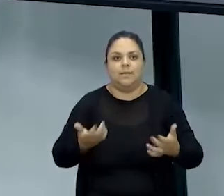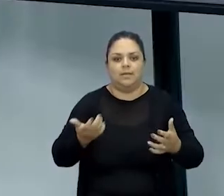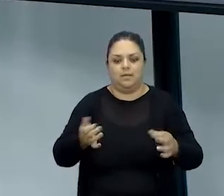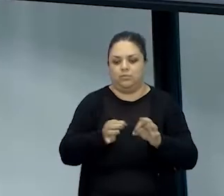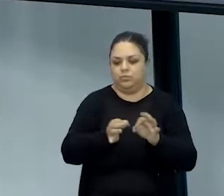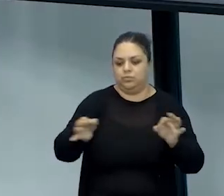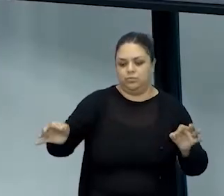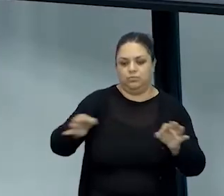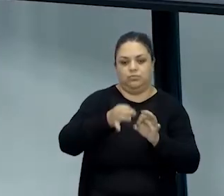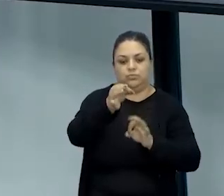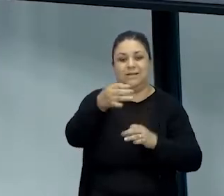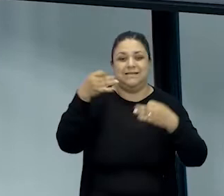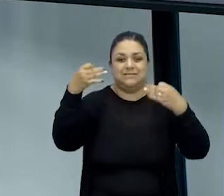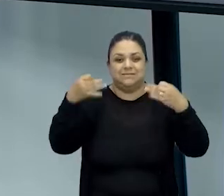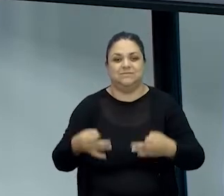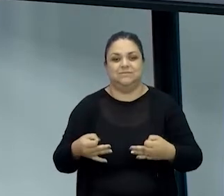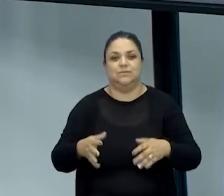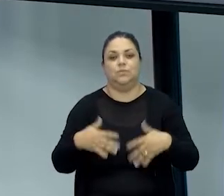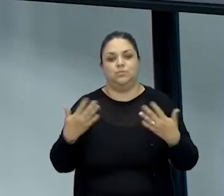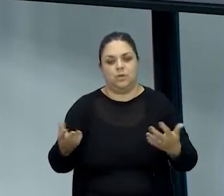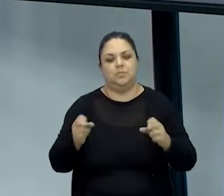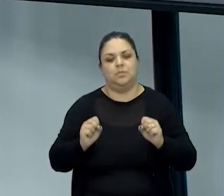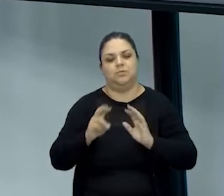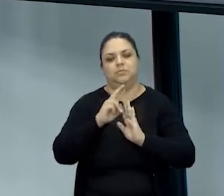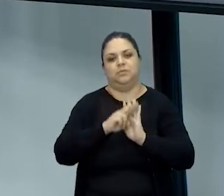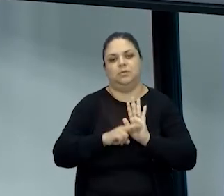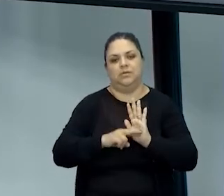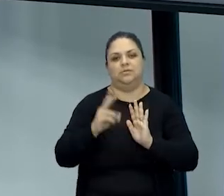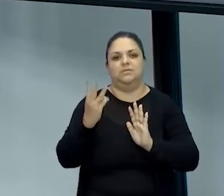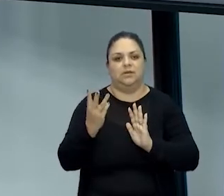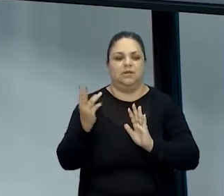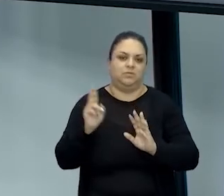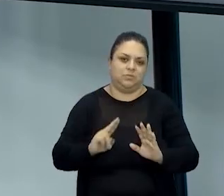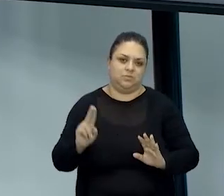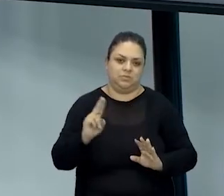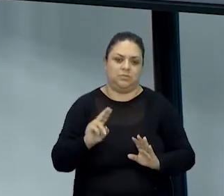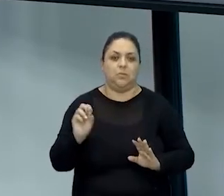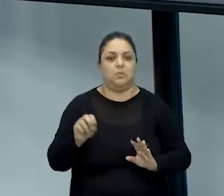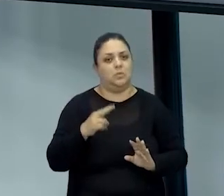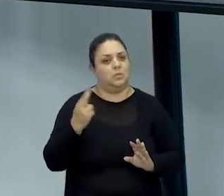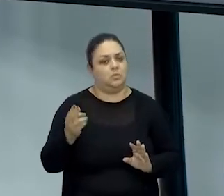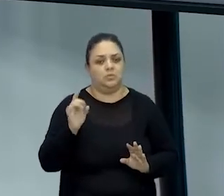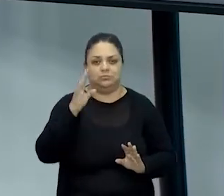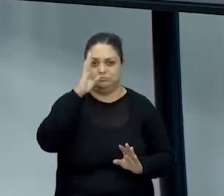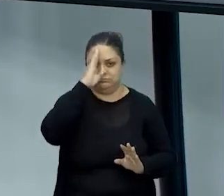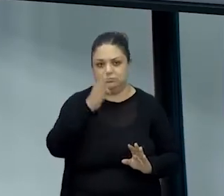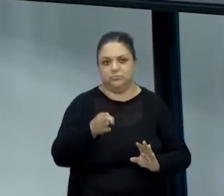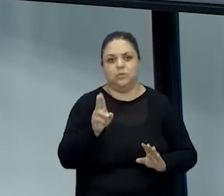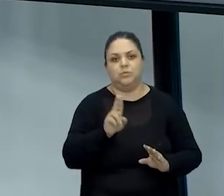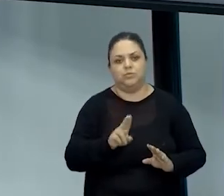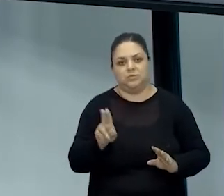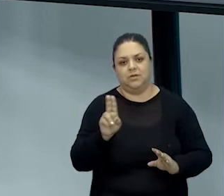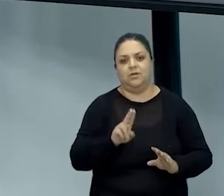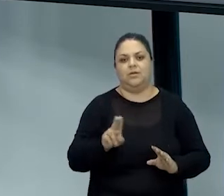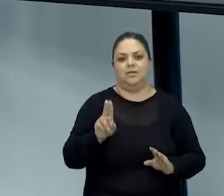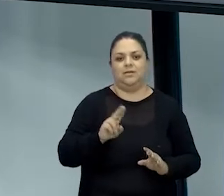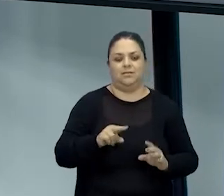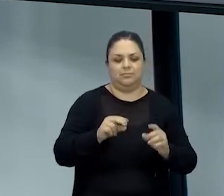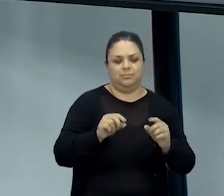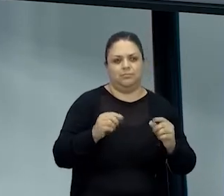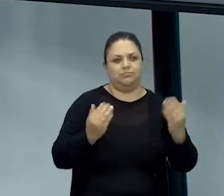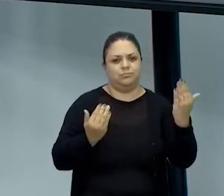pronta, você pode utilizar a regra de 3 ou simplesmente usar a razão de